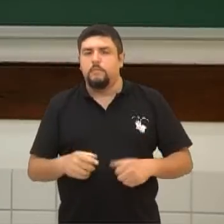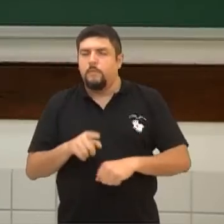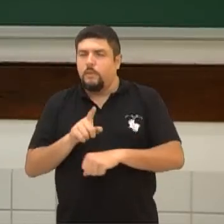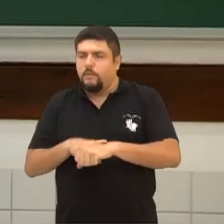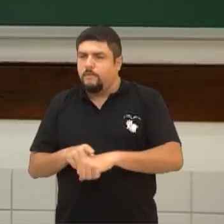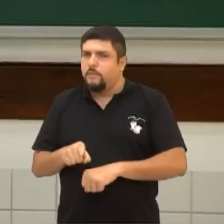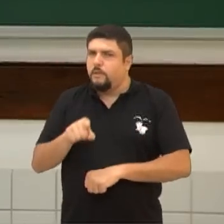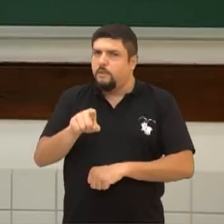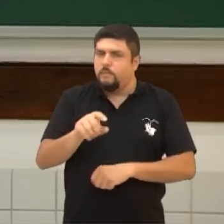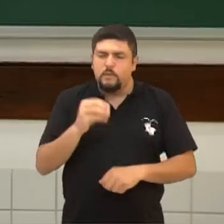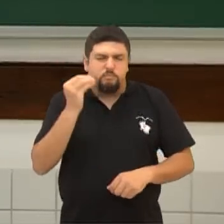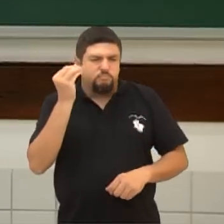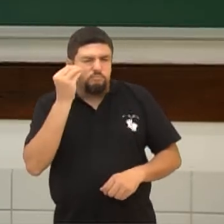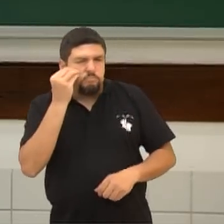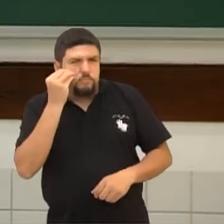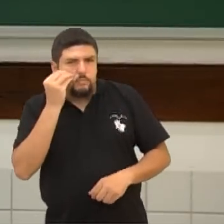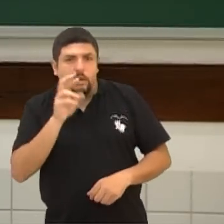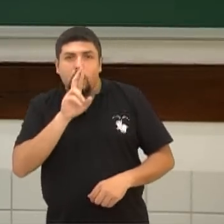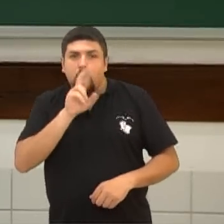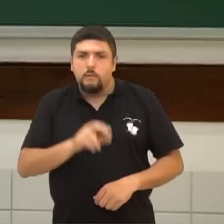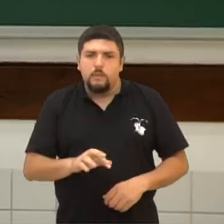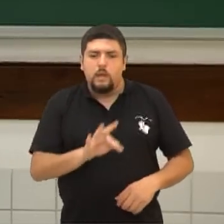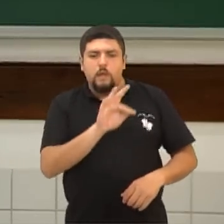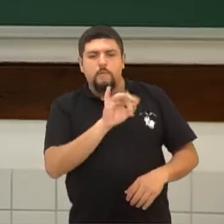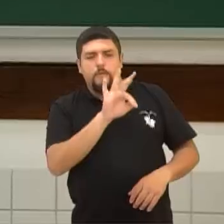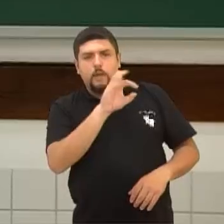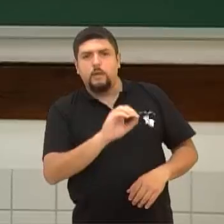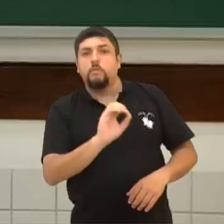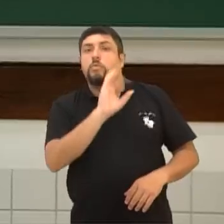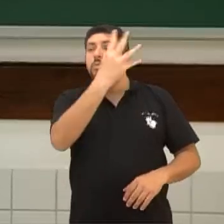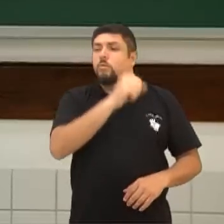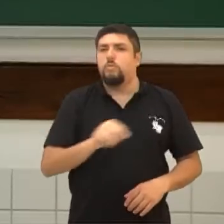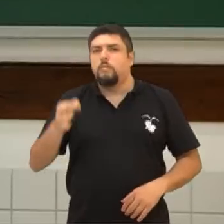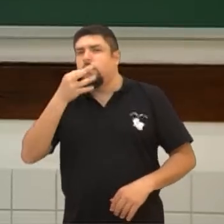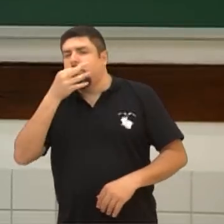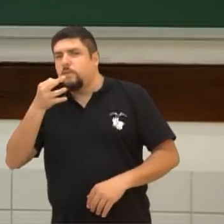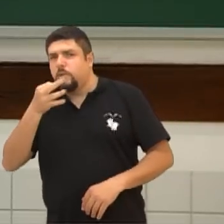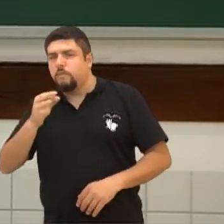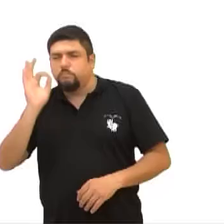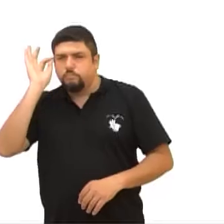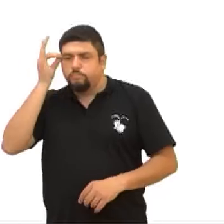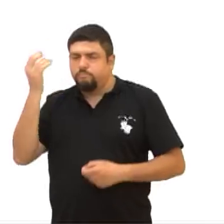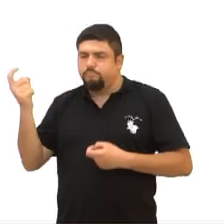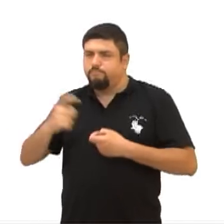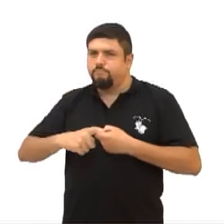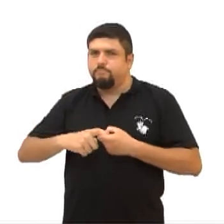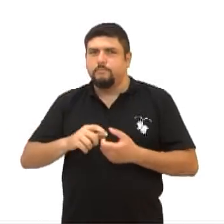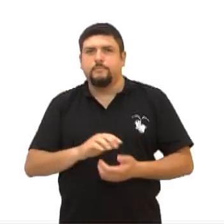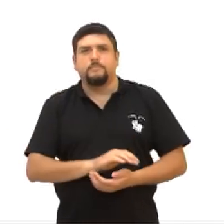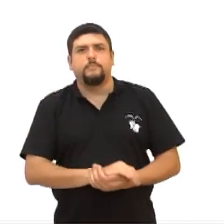tempinho para você ver se você sabe a diferença entre fato e opinião. E já voltamos.